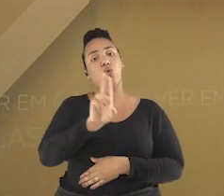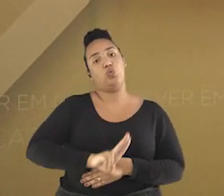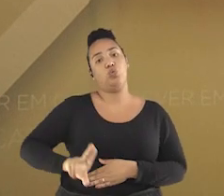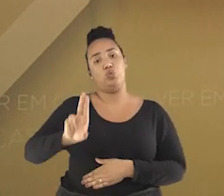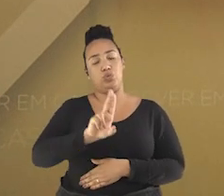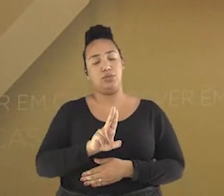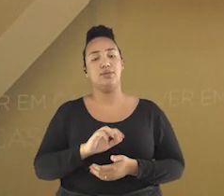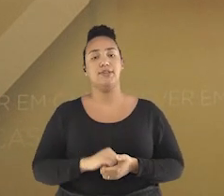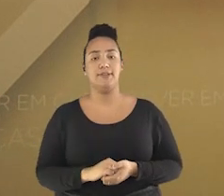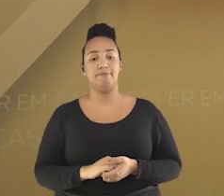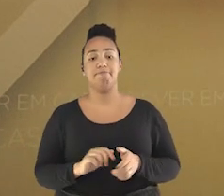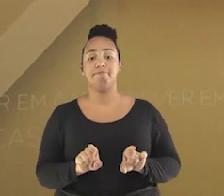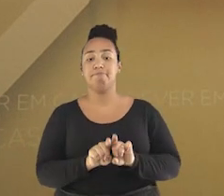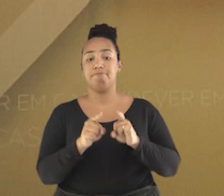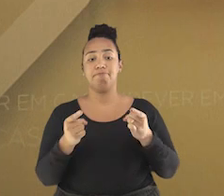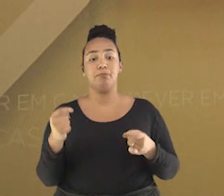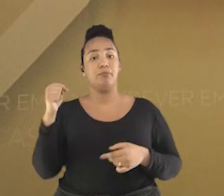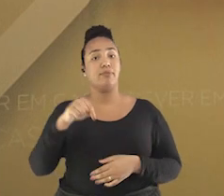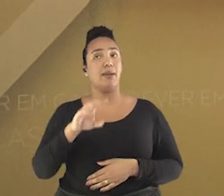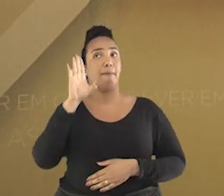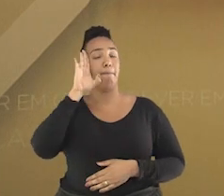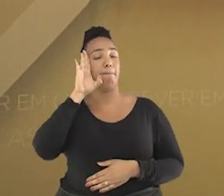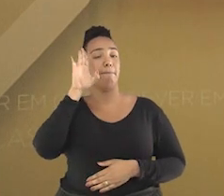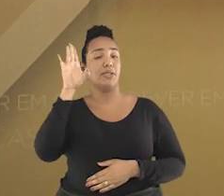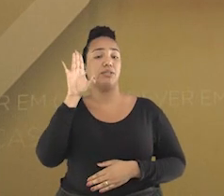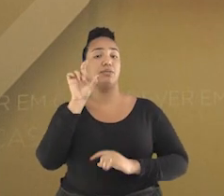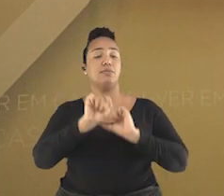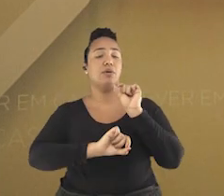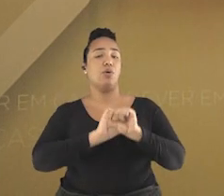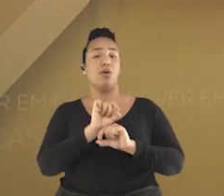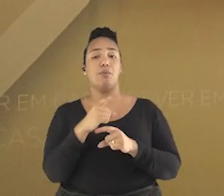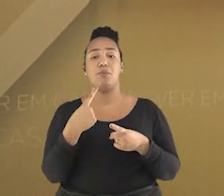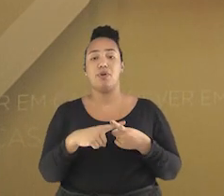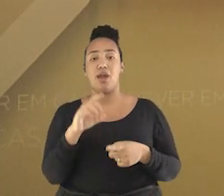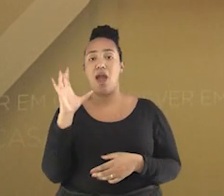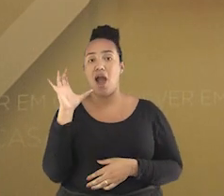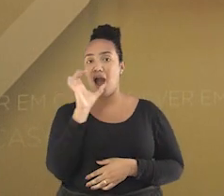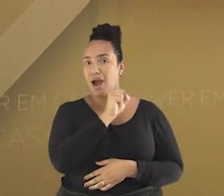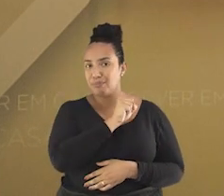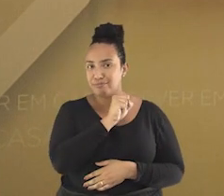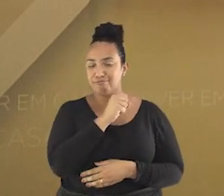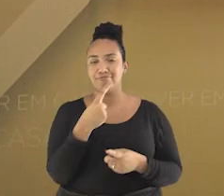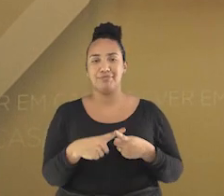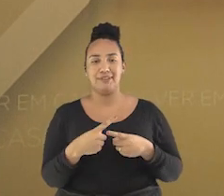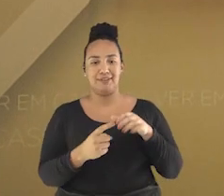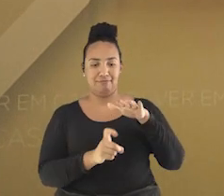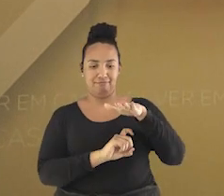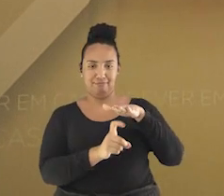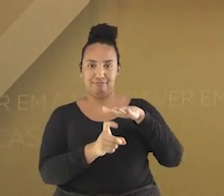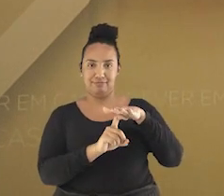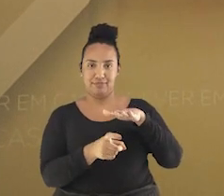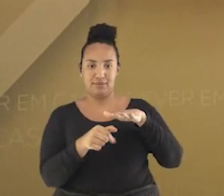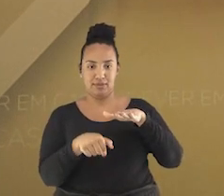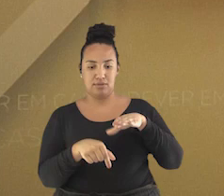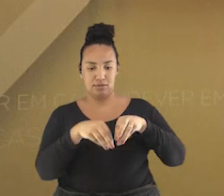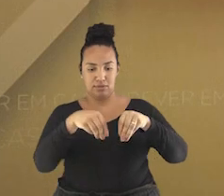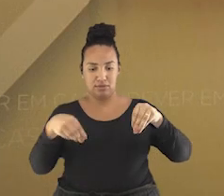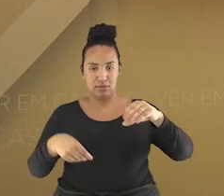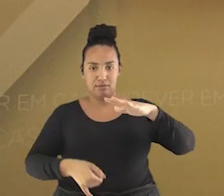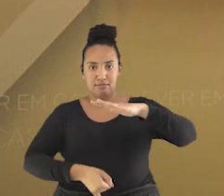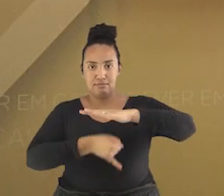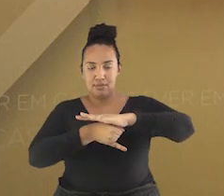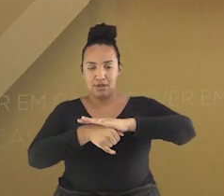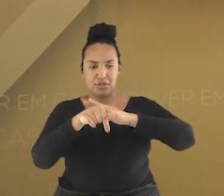sua principal vantagem é a sua rapidez. Afinal, o metrô ele é subterrâneo e ele